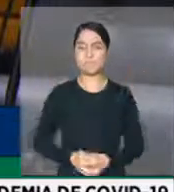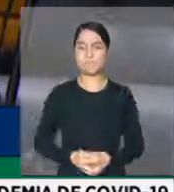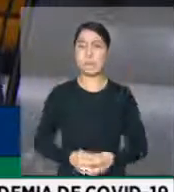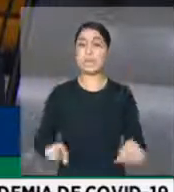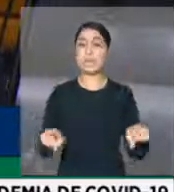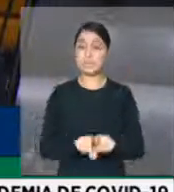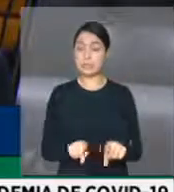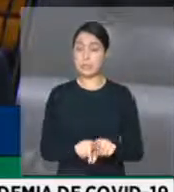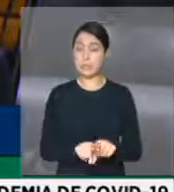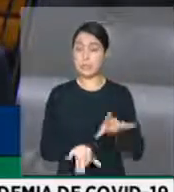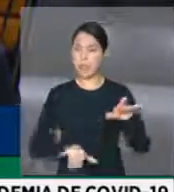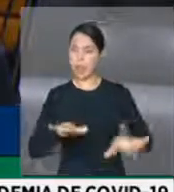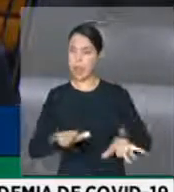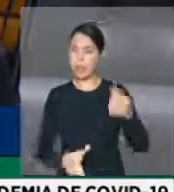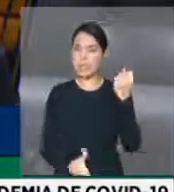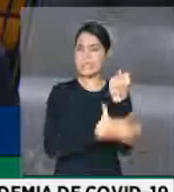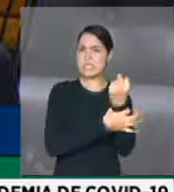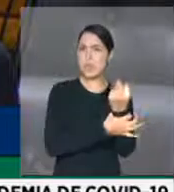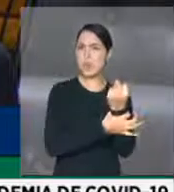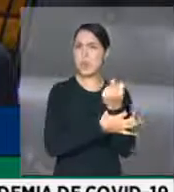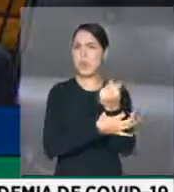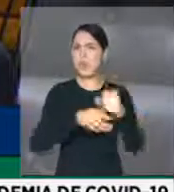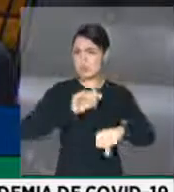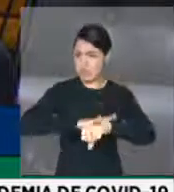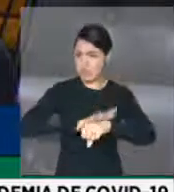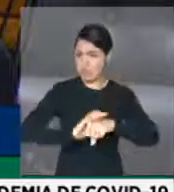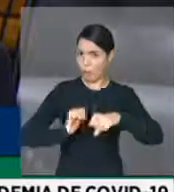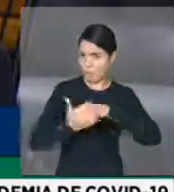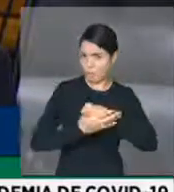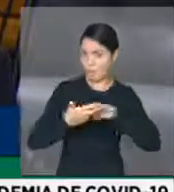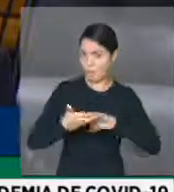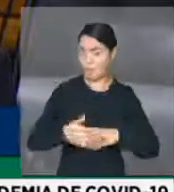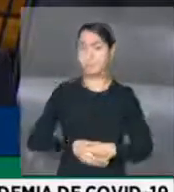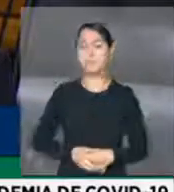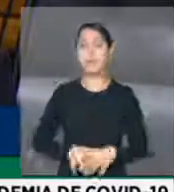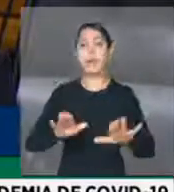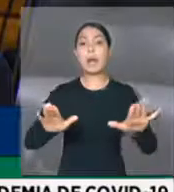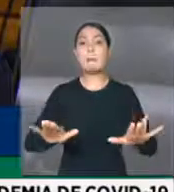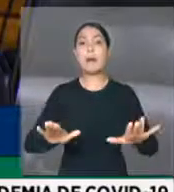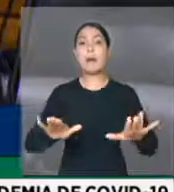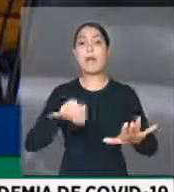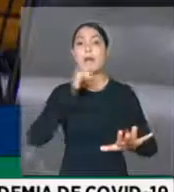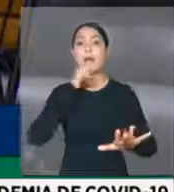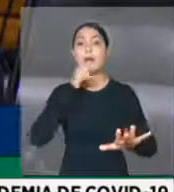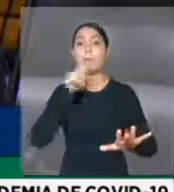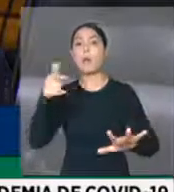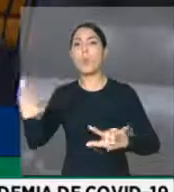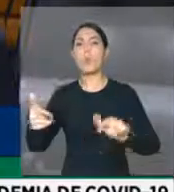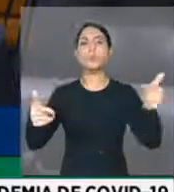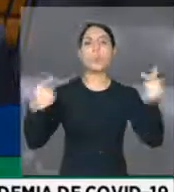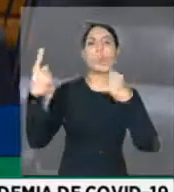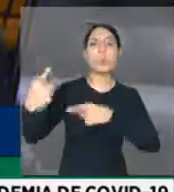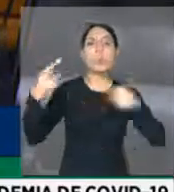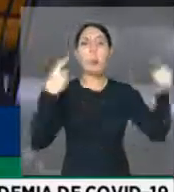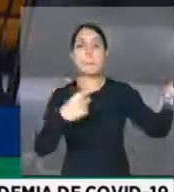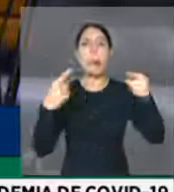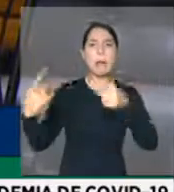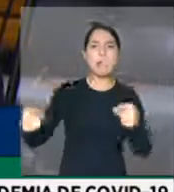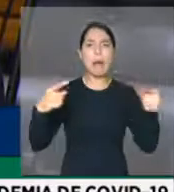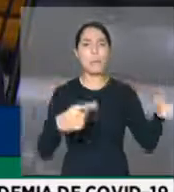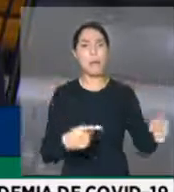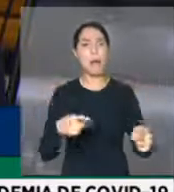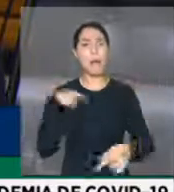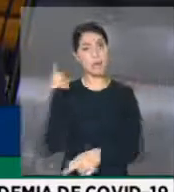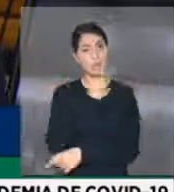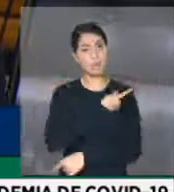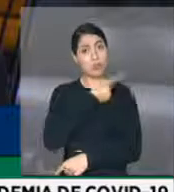algumas seguranças para momentos como esse de pandemia. Porém, ele ataca algumas questões principiológicas muito importantes para nós do